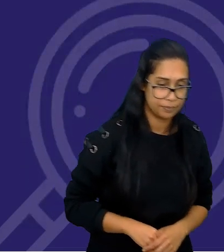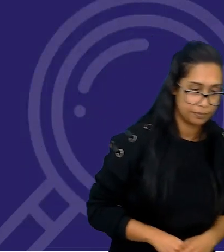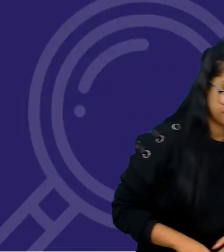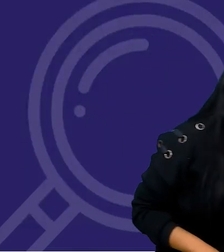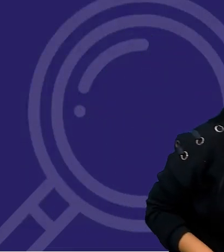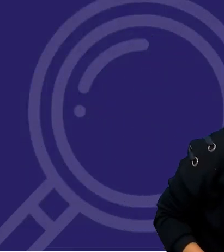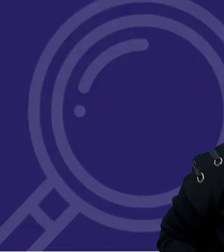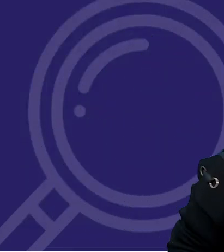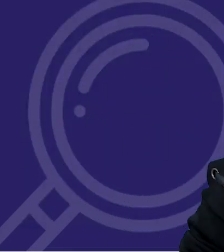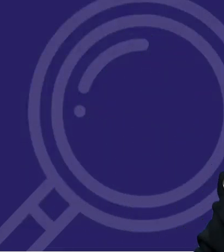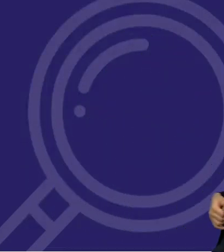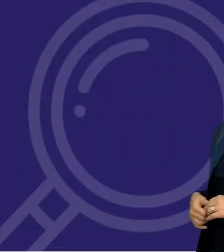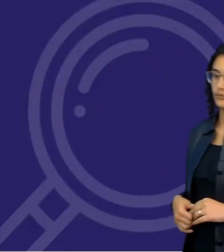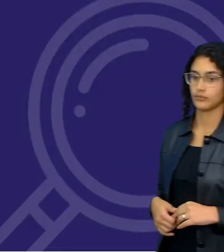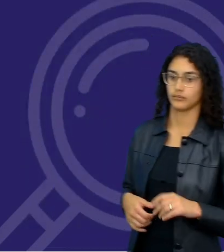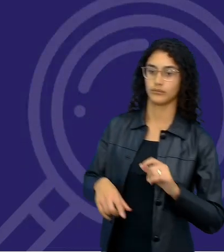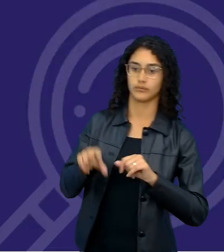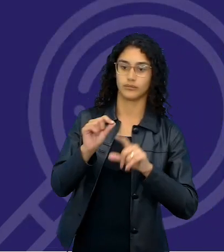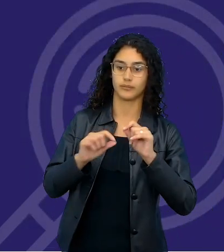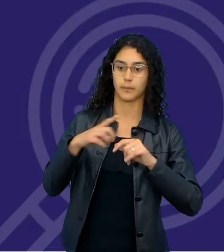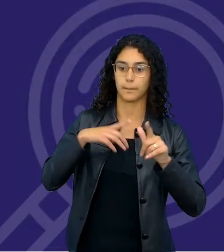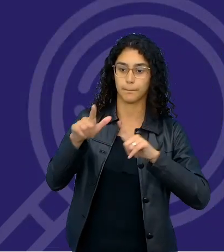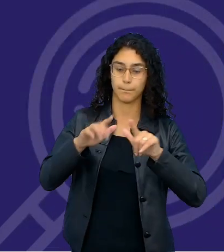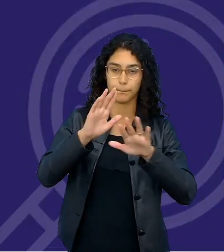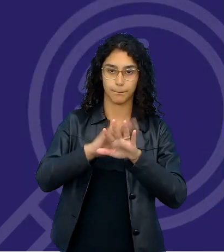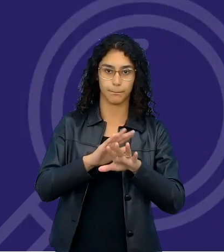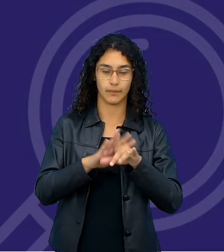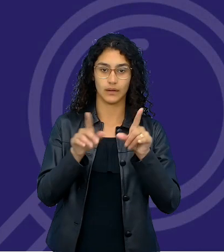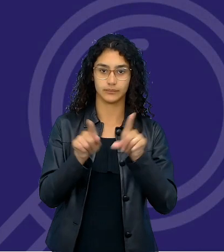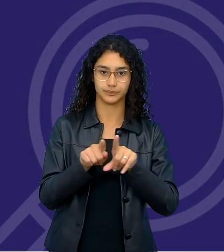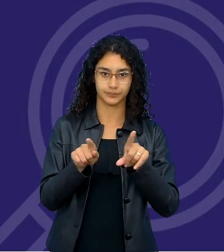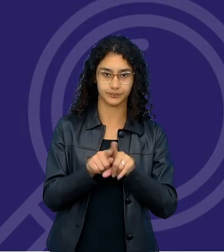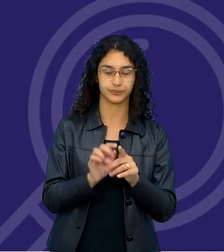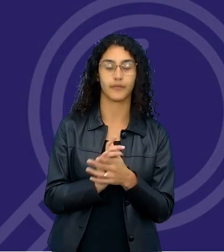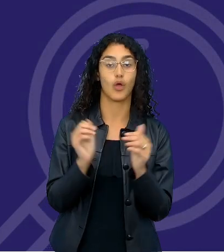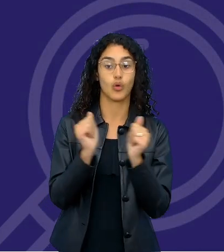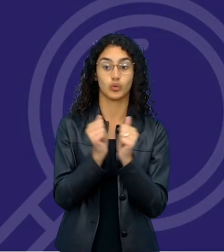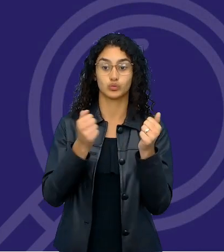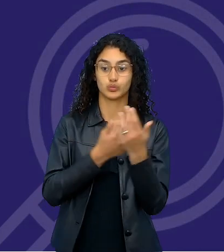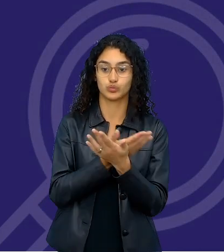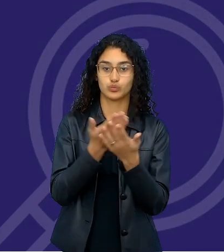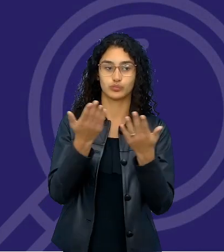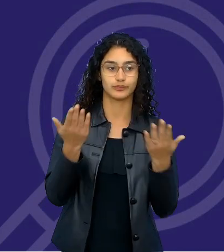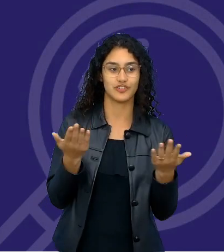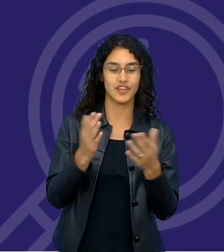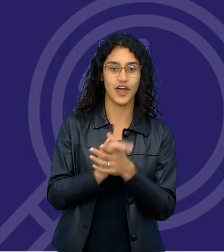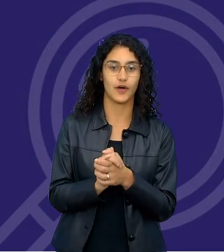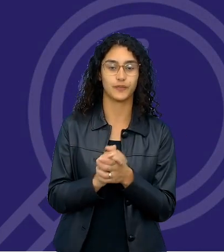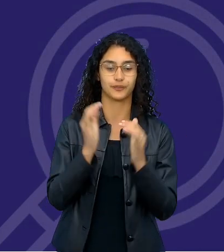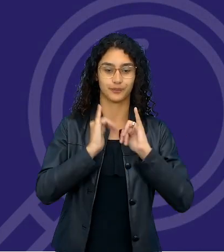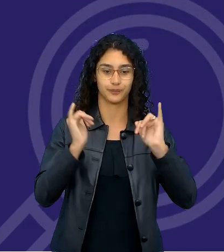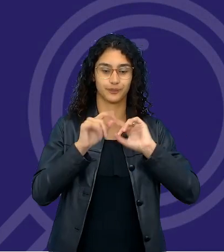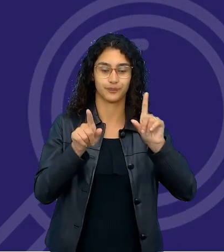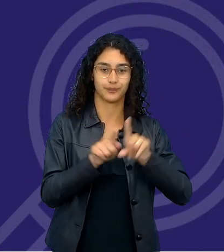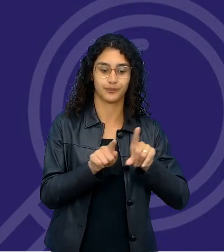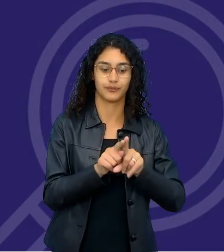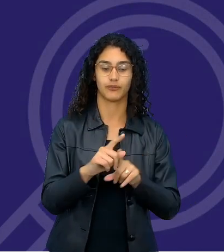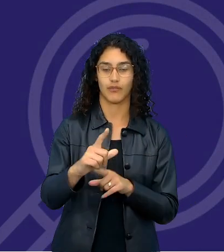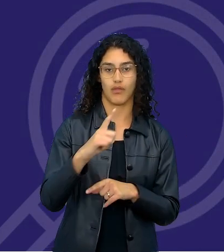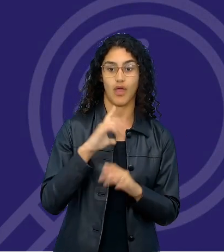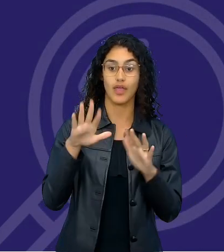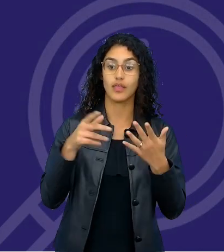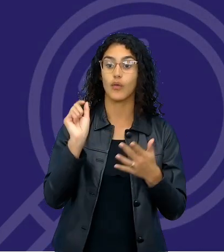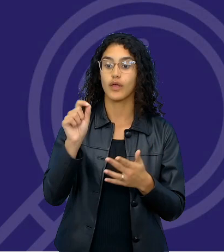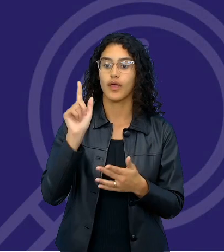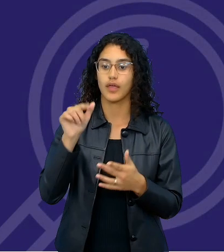aqui, são atividades que já foram trabalhadas com vocês, informações específicas. Então,